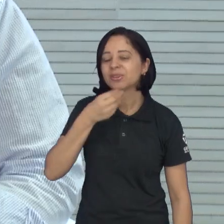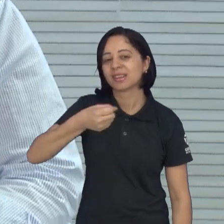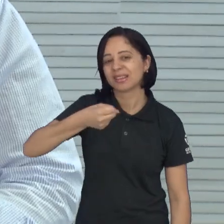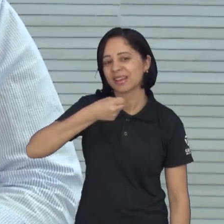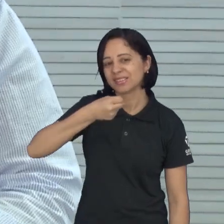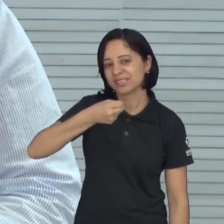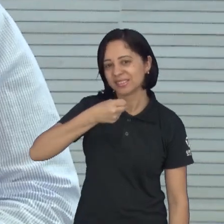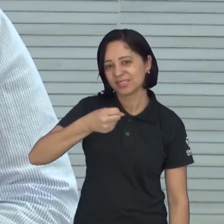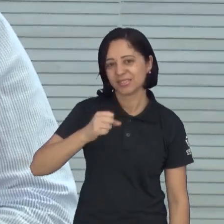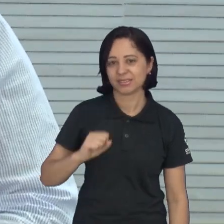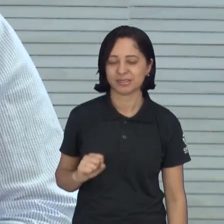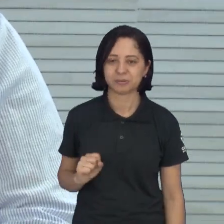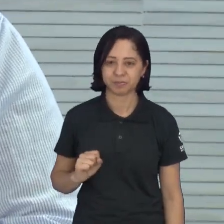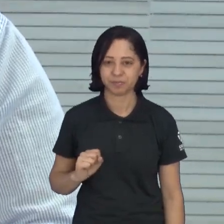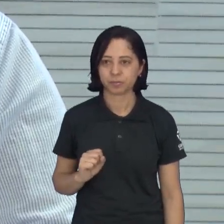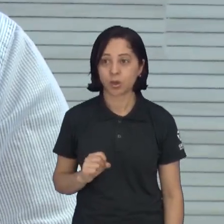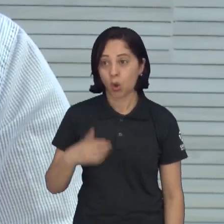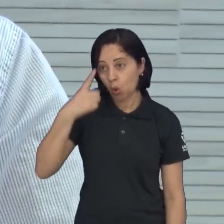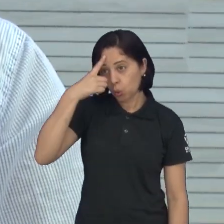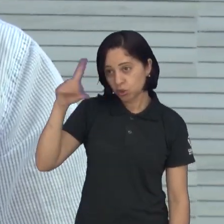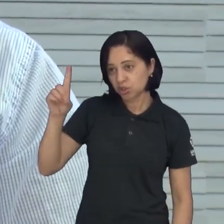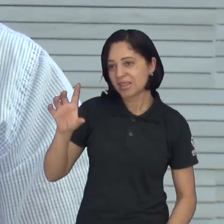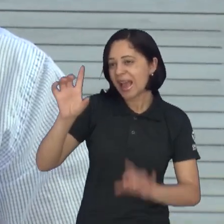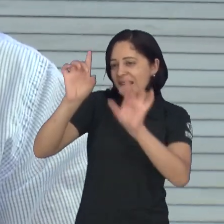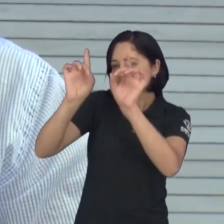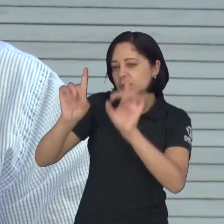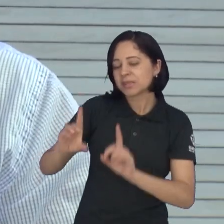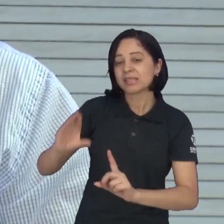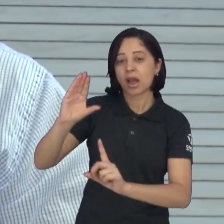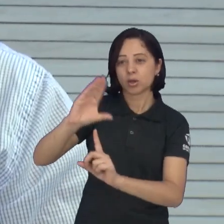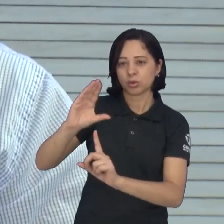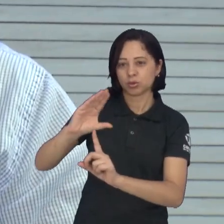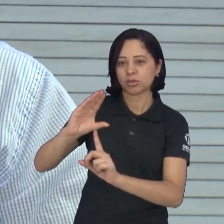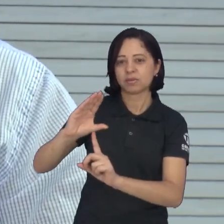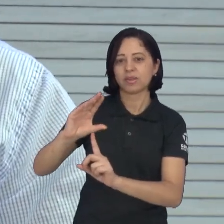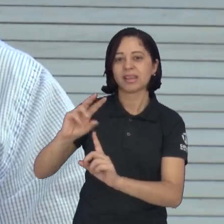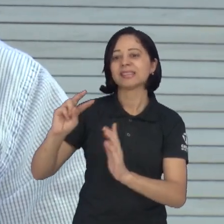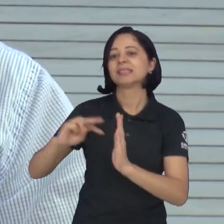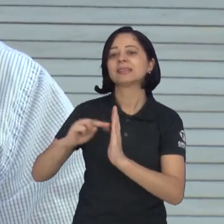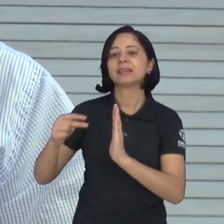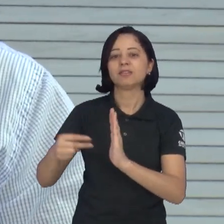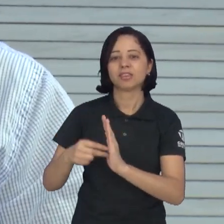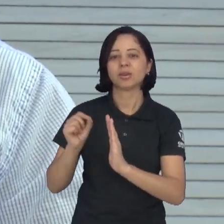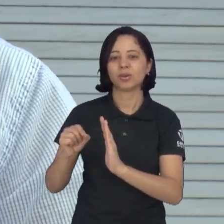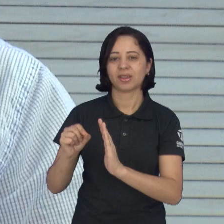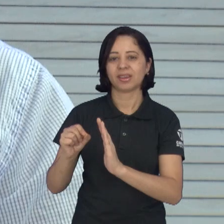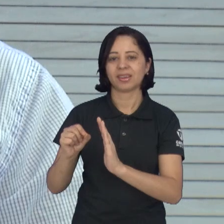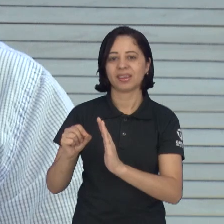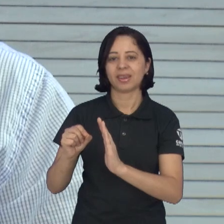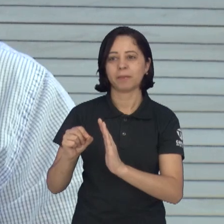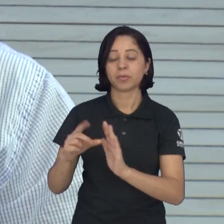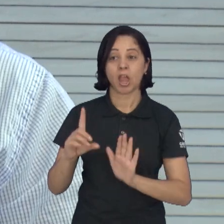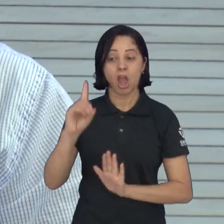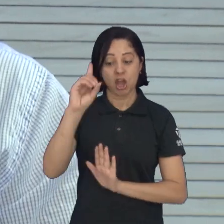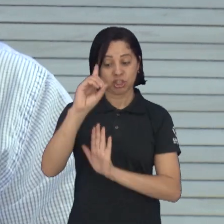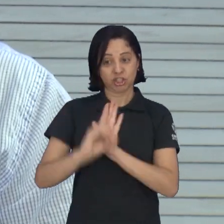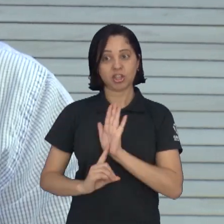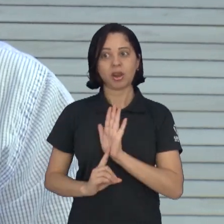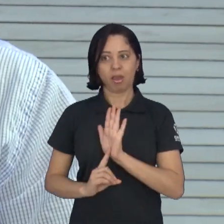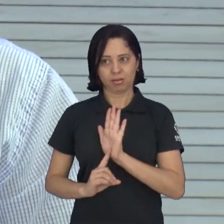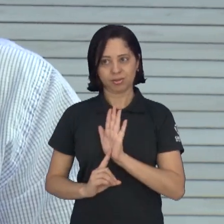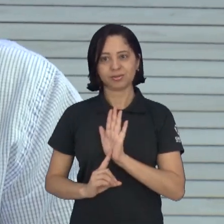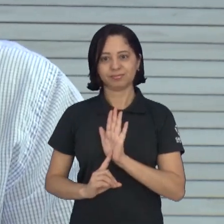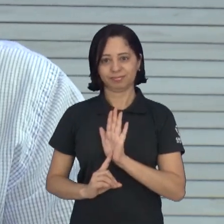toda a equipe. Bom, o Dia do Consumidor é um dia para nós lembrarmos que existem muitos direitos que nós temos que